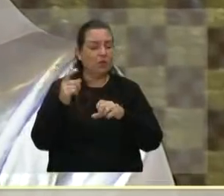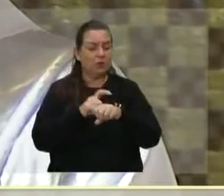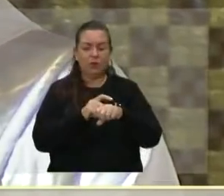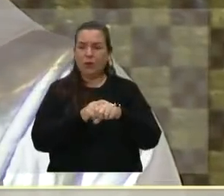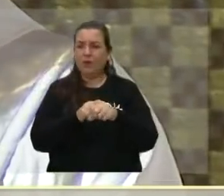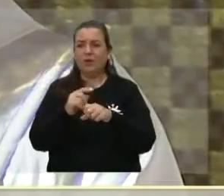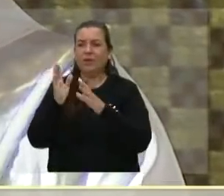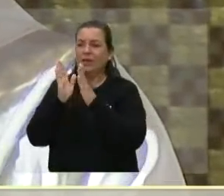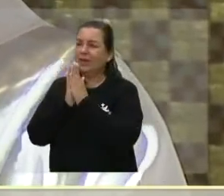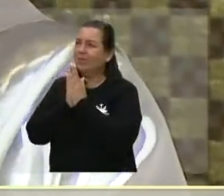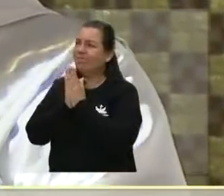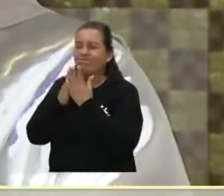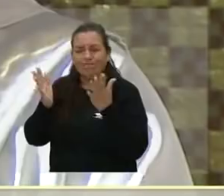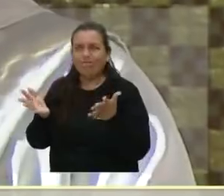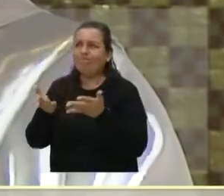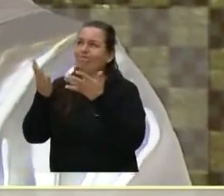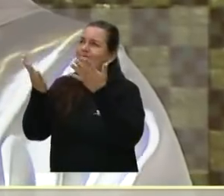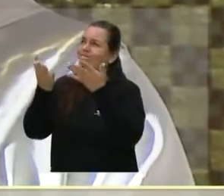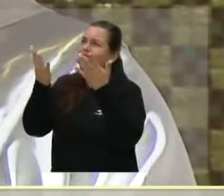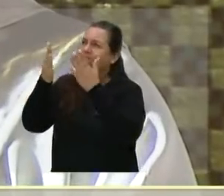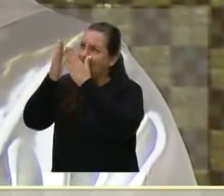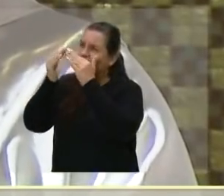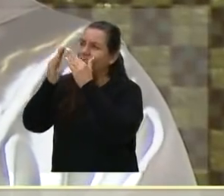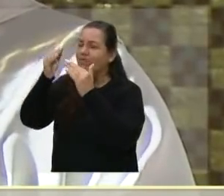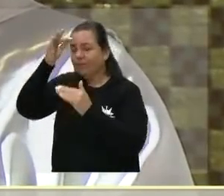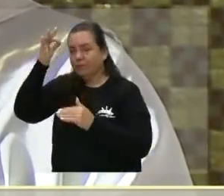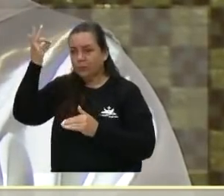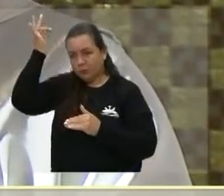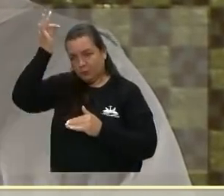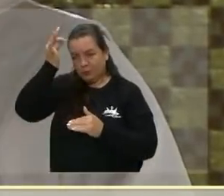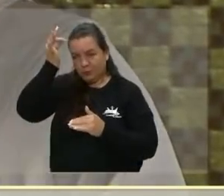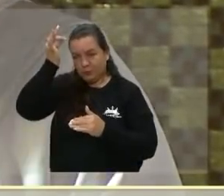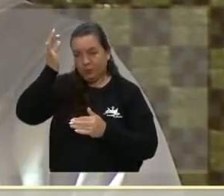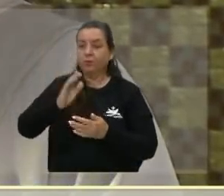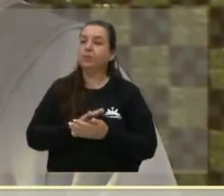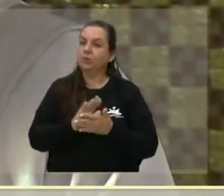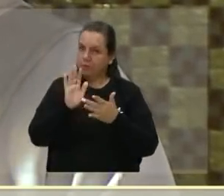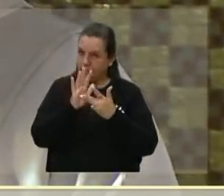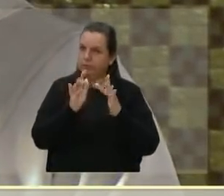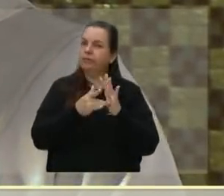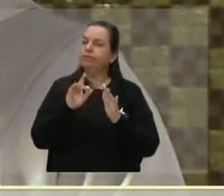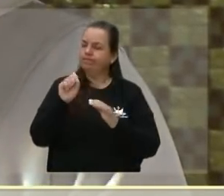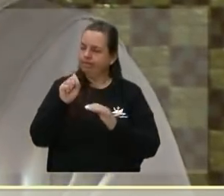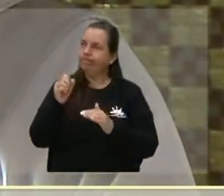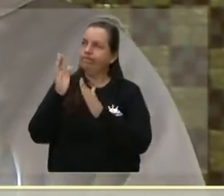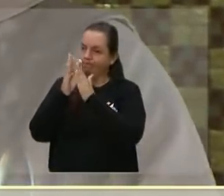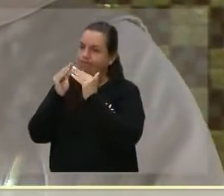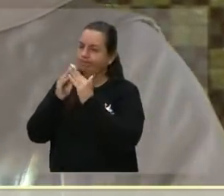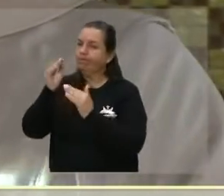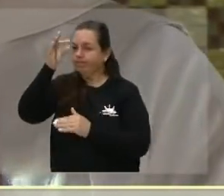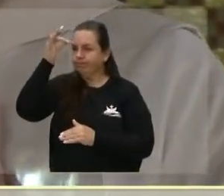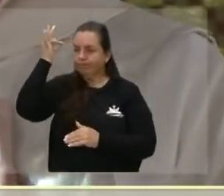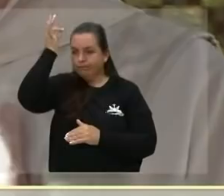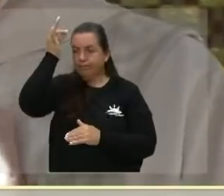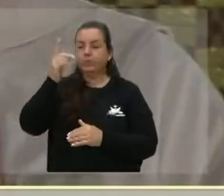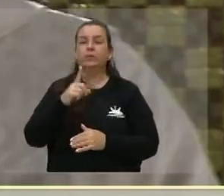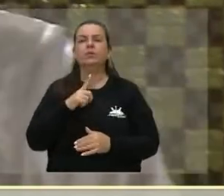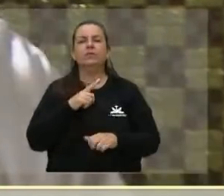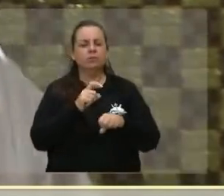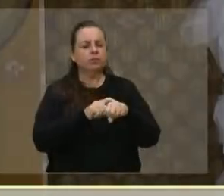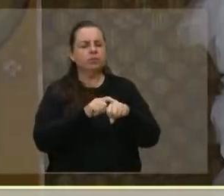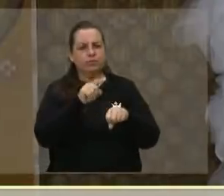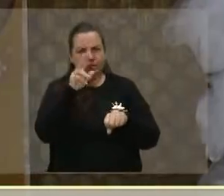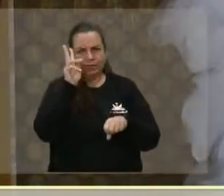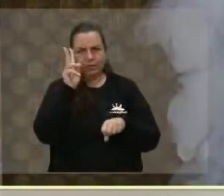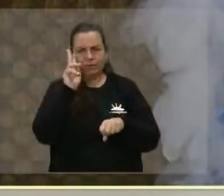resultou o espírito santo a jesus resultou teve um momento você